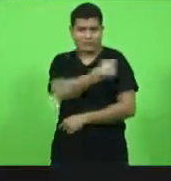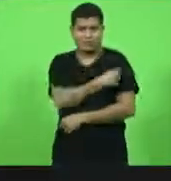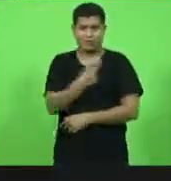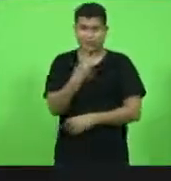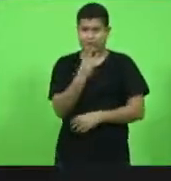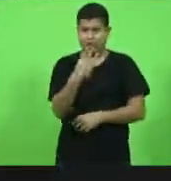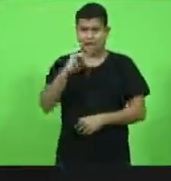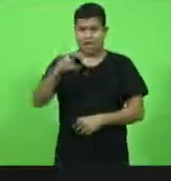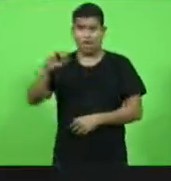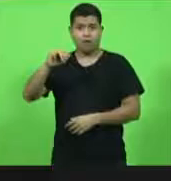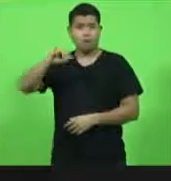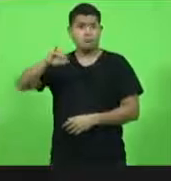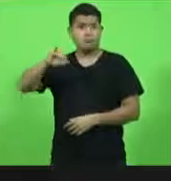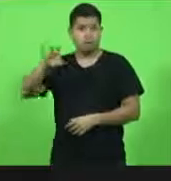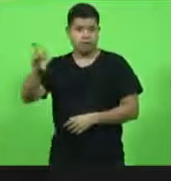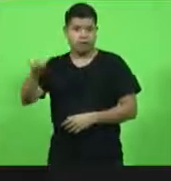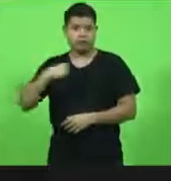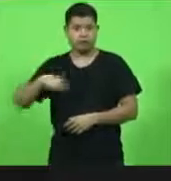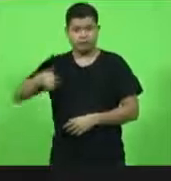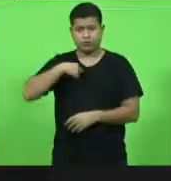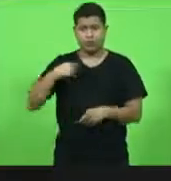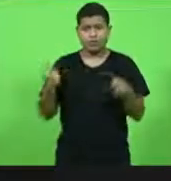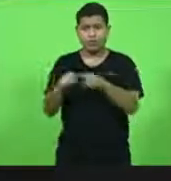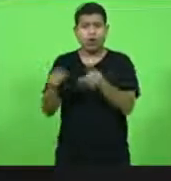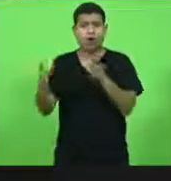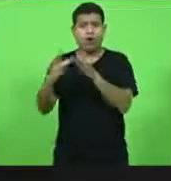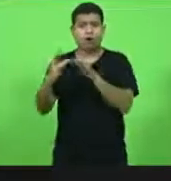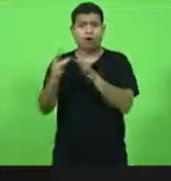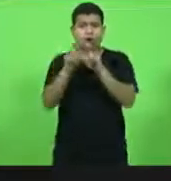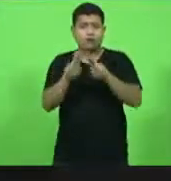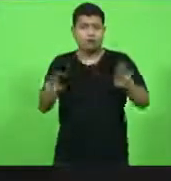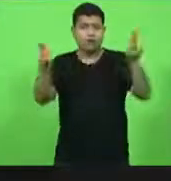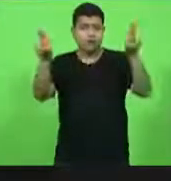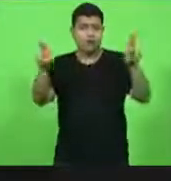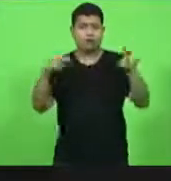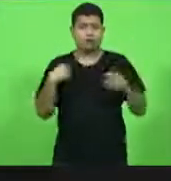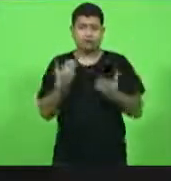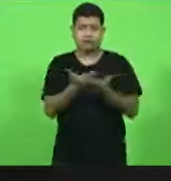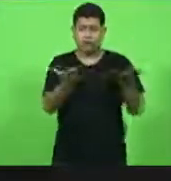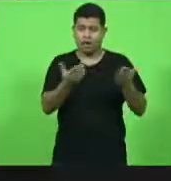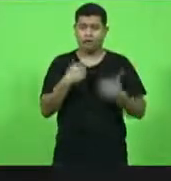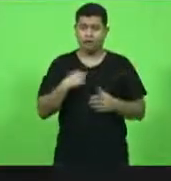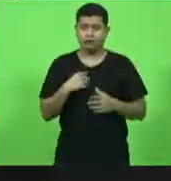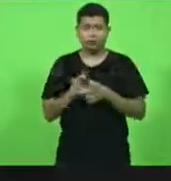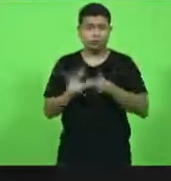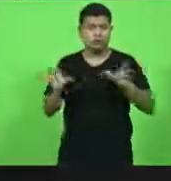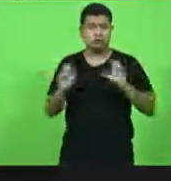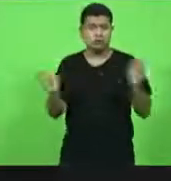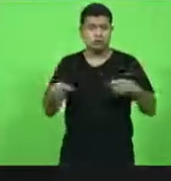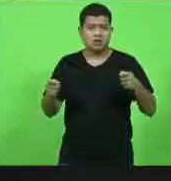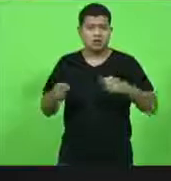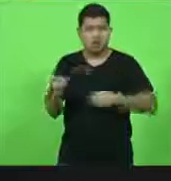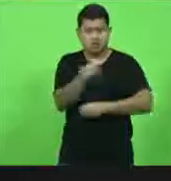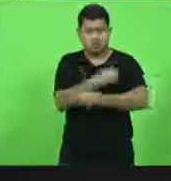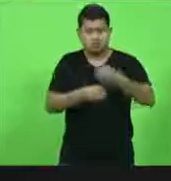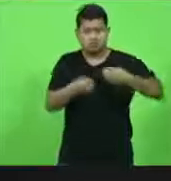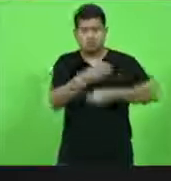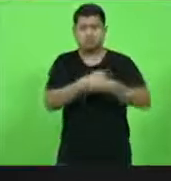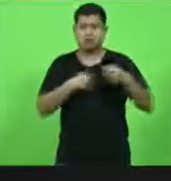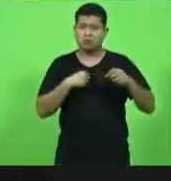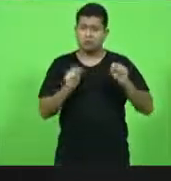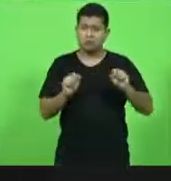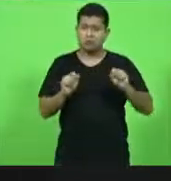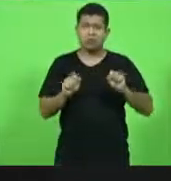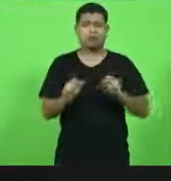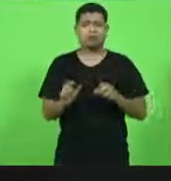parcerias, contatos com a Universidade Federal de Santa Catarina, que colocou os laboratórios à disposição. Enfim, chamamos uma série de